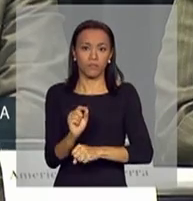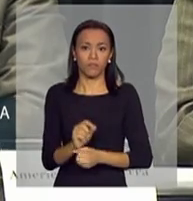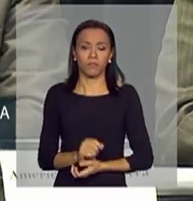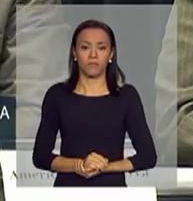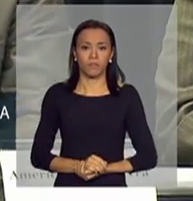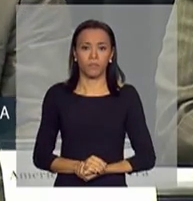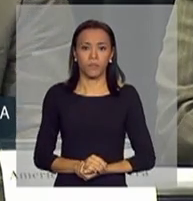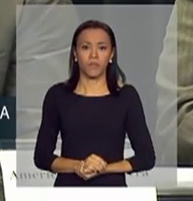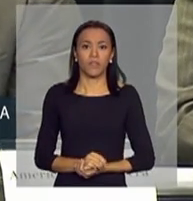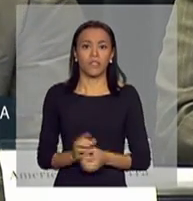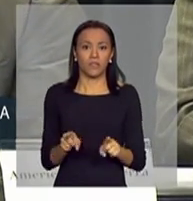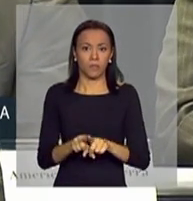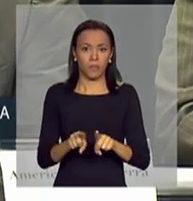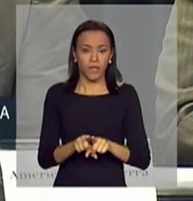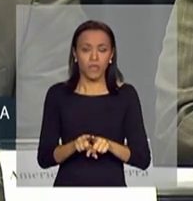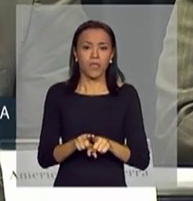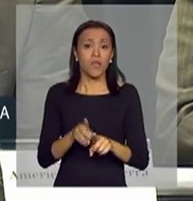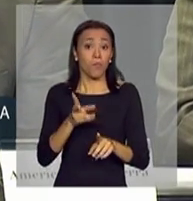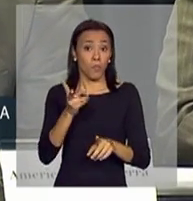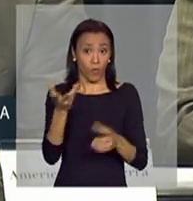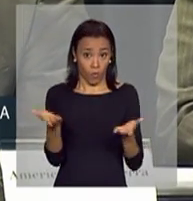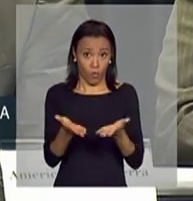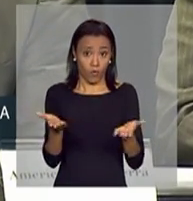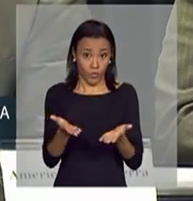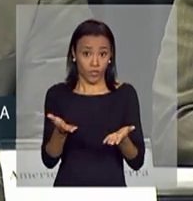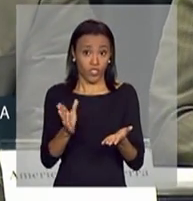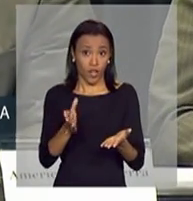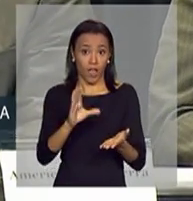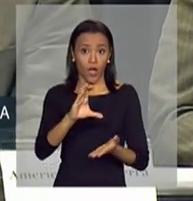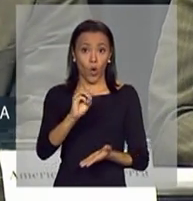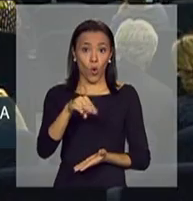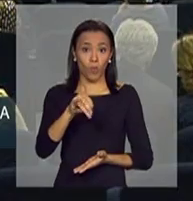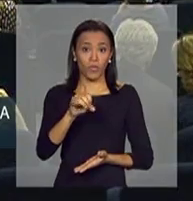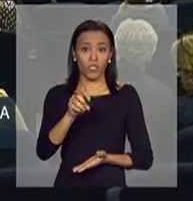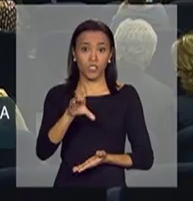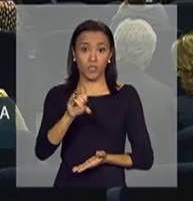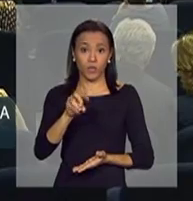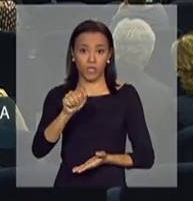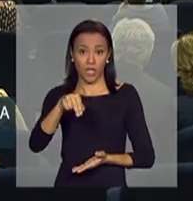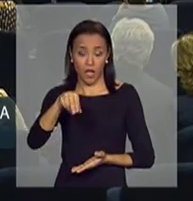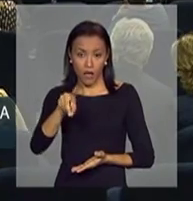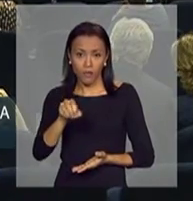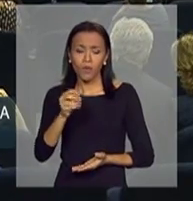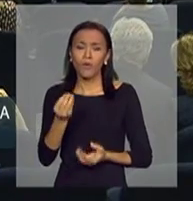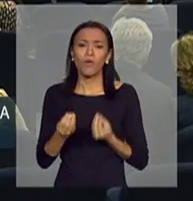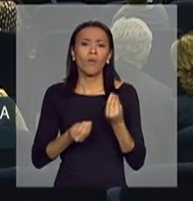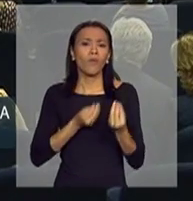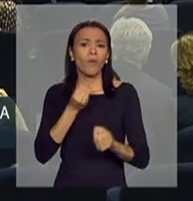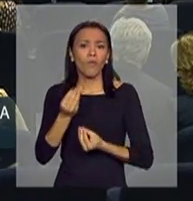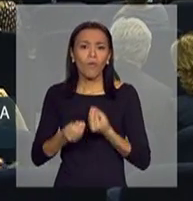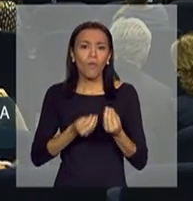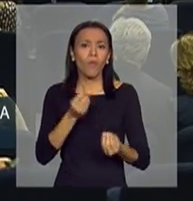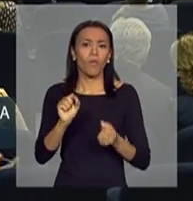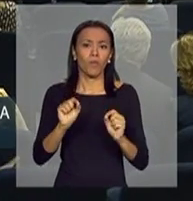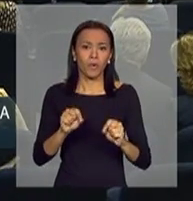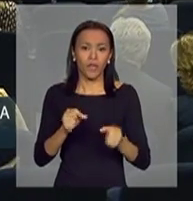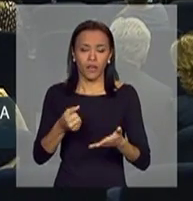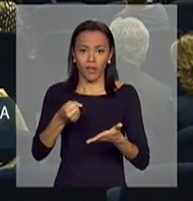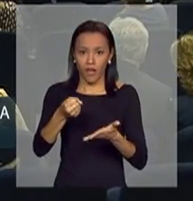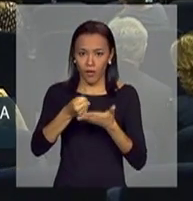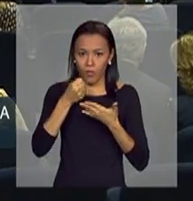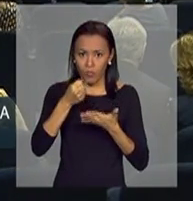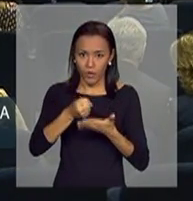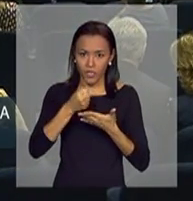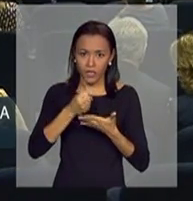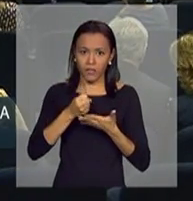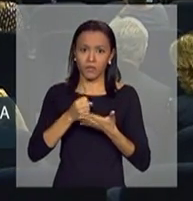cambiados. Así que, por nuestra parte, comisionados, como siempre vamos a estar con ustedes acompañándolo, como lo hemos hecho hasta ahora, en